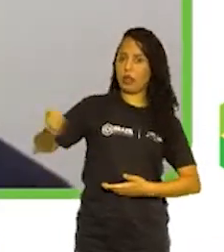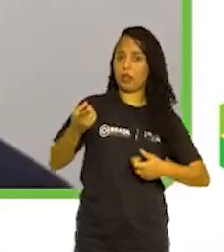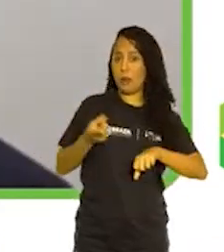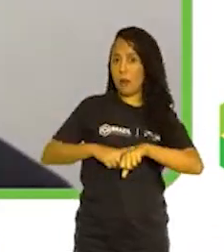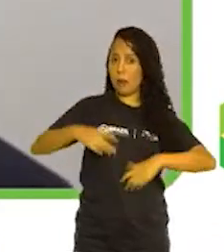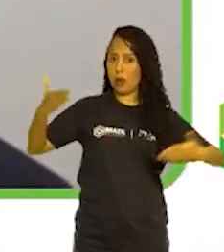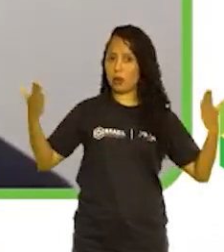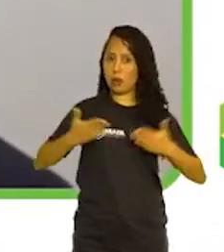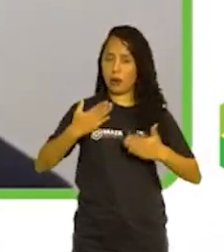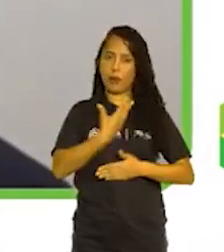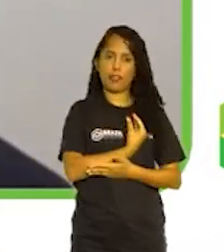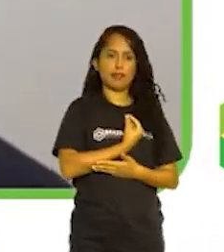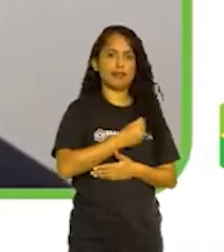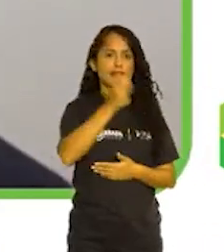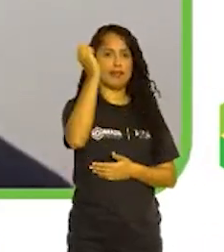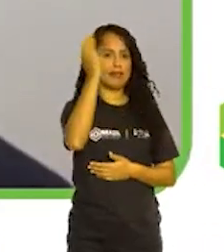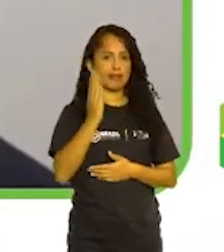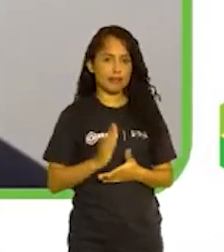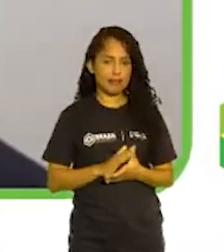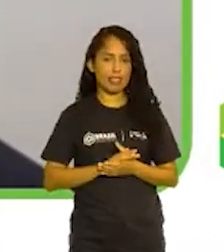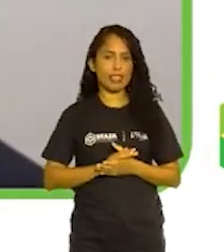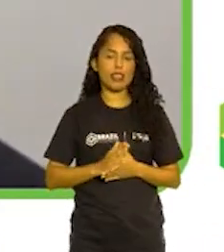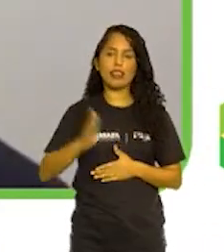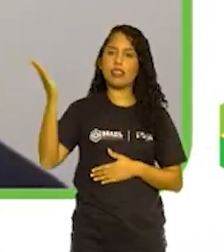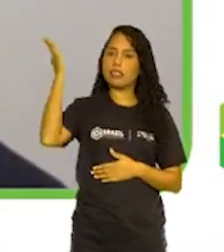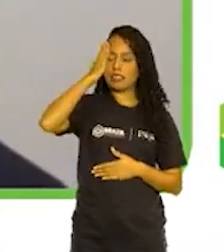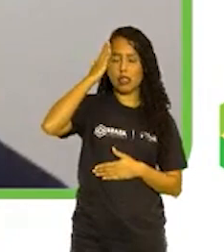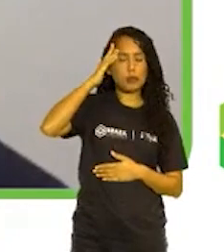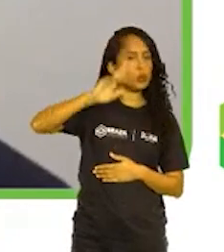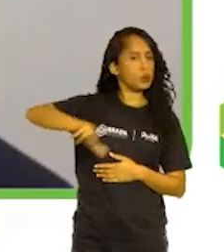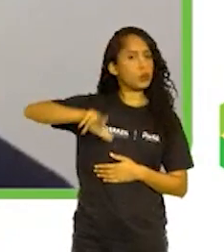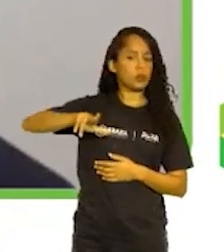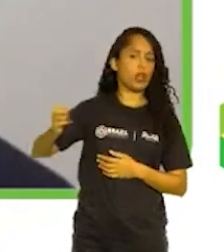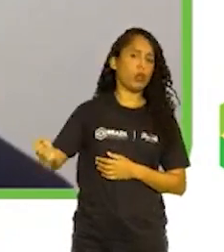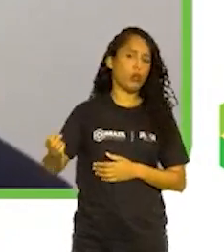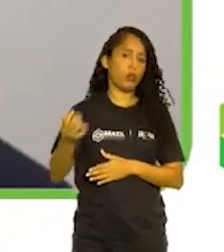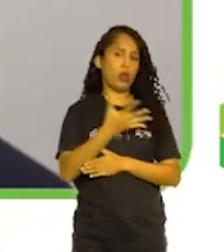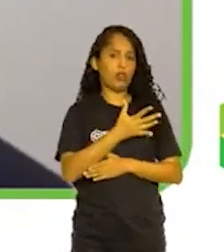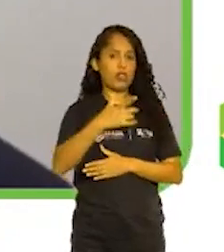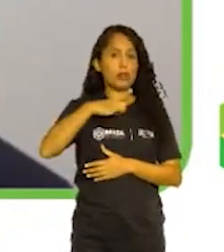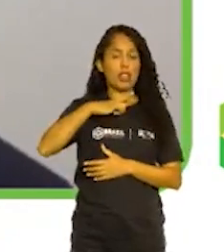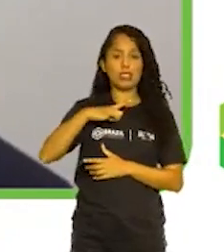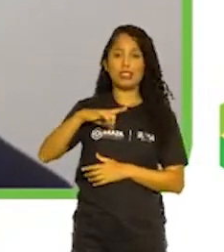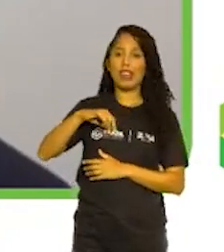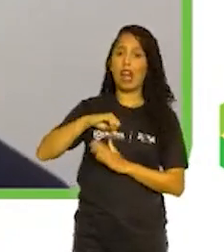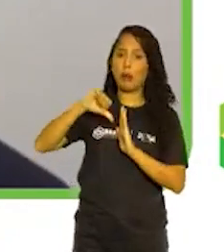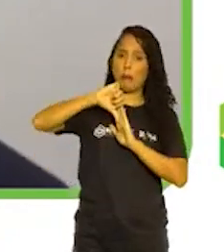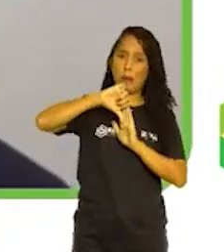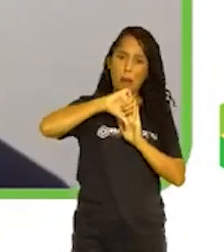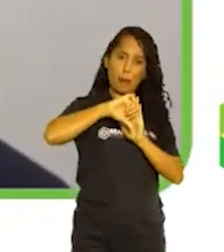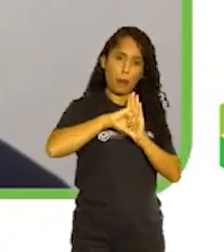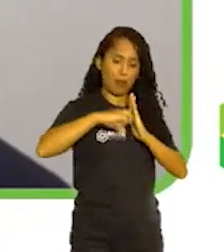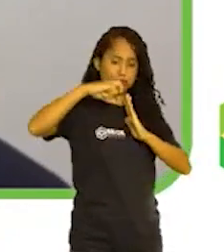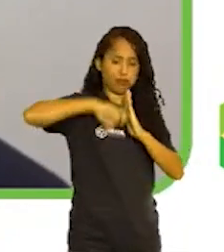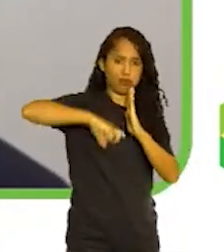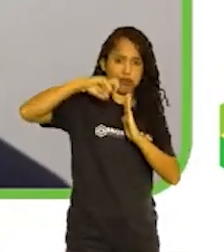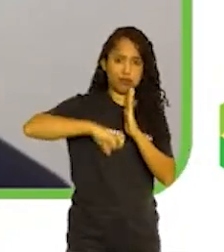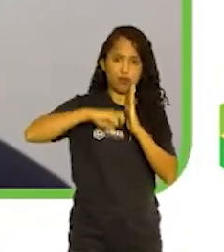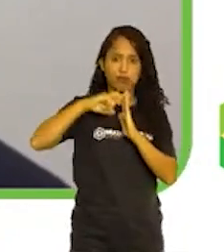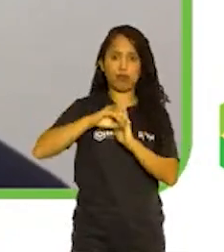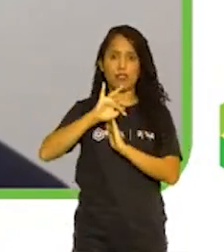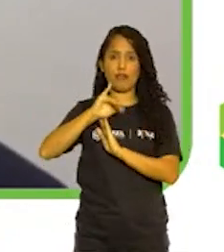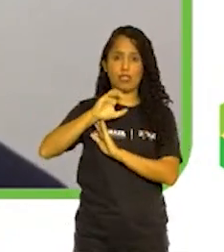Brasil. Acho que não é novidade que o Brasil vive em meio a uma crise fiscal sem precedentes, acentuada